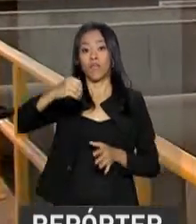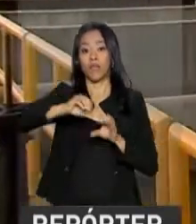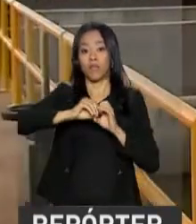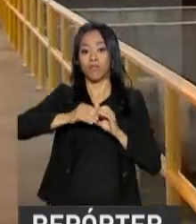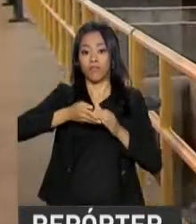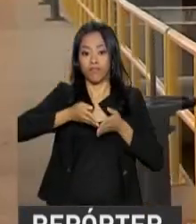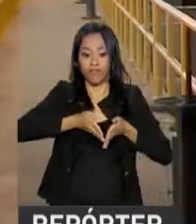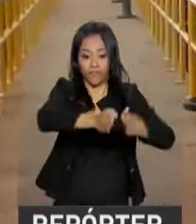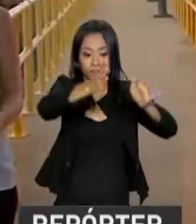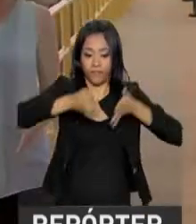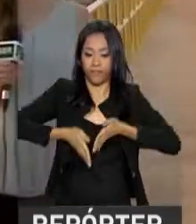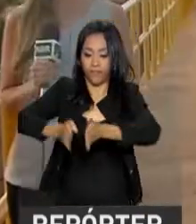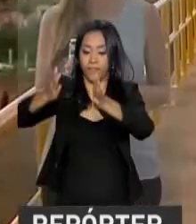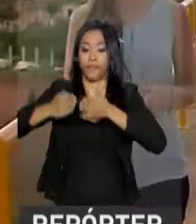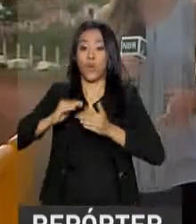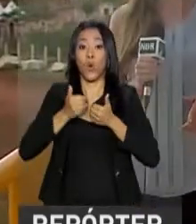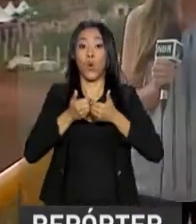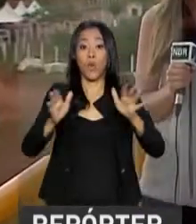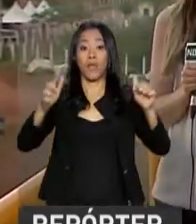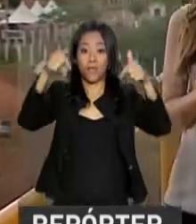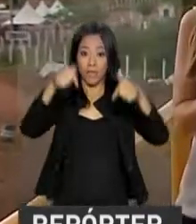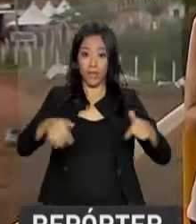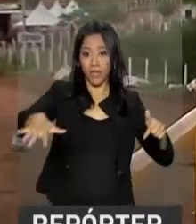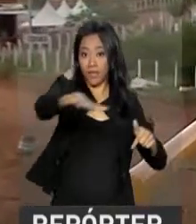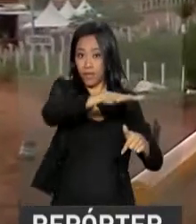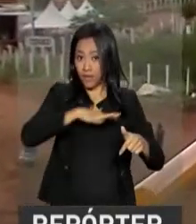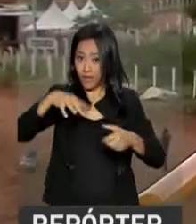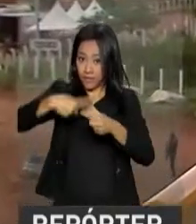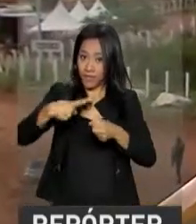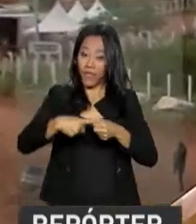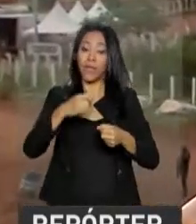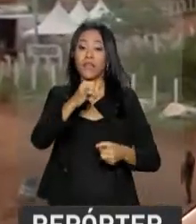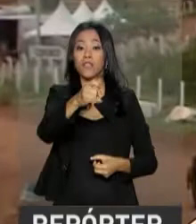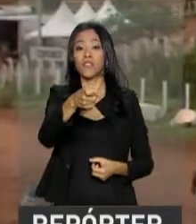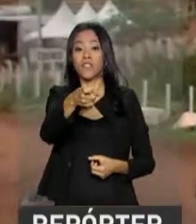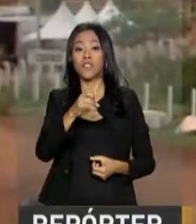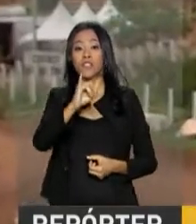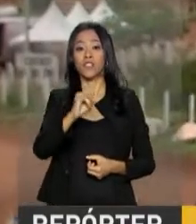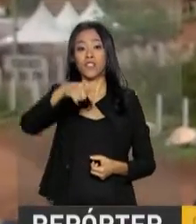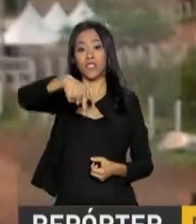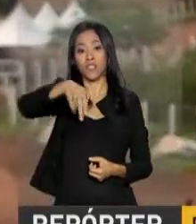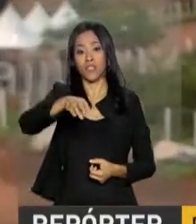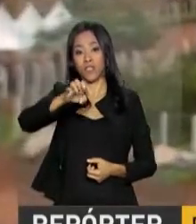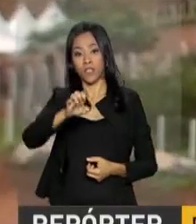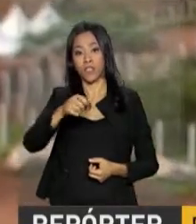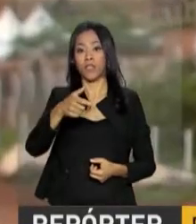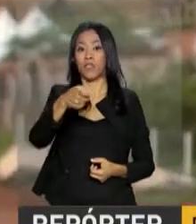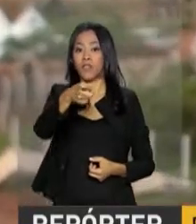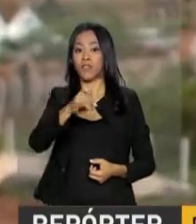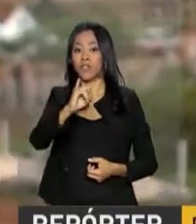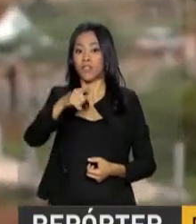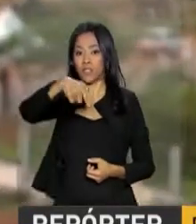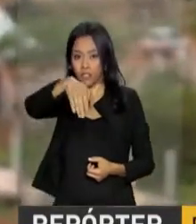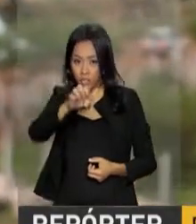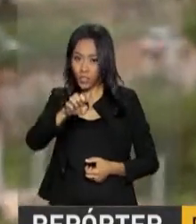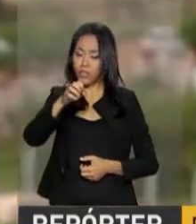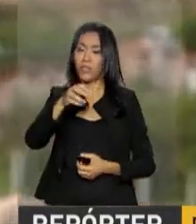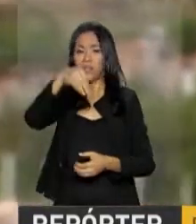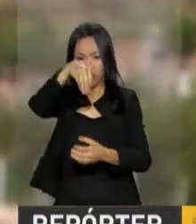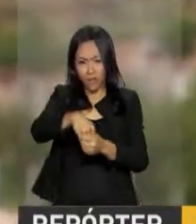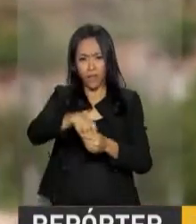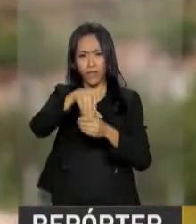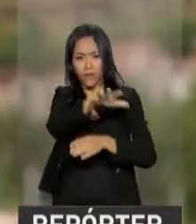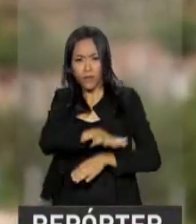etapas. Ele começa aqui, em Xique-Xique, na Bahia, e vai até Itaguaçu, no mesmo estado. Até agora